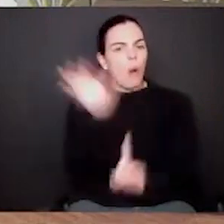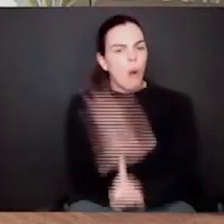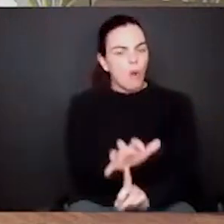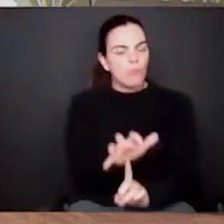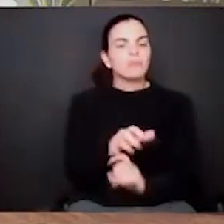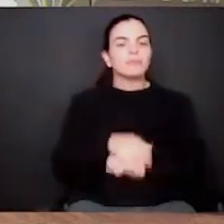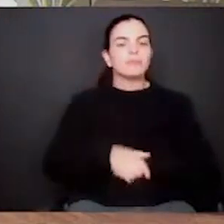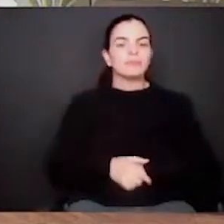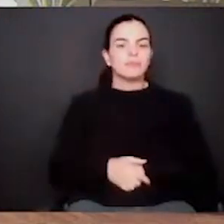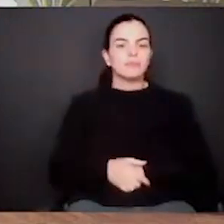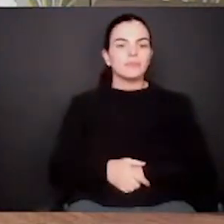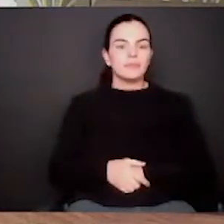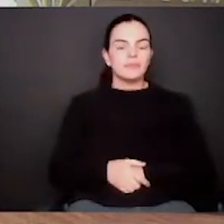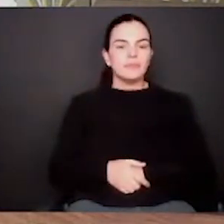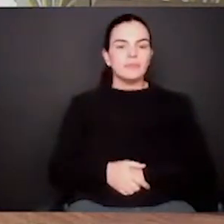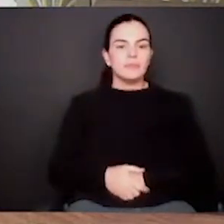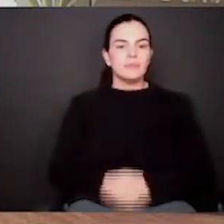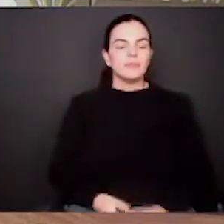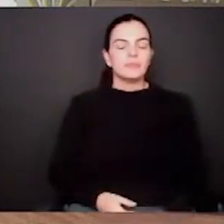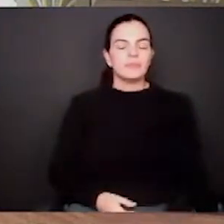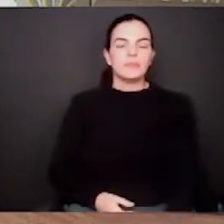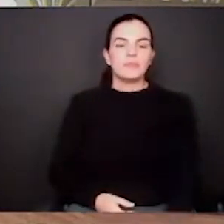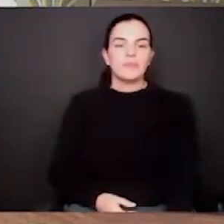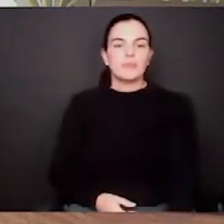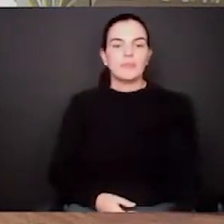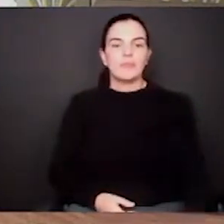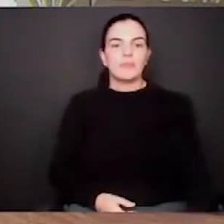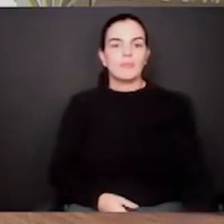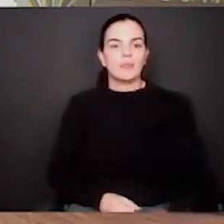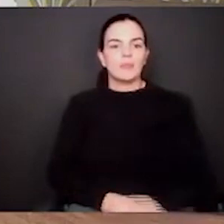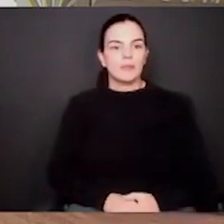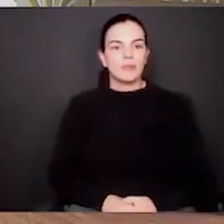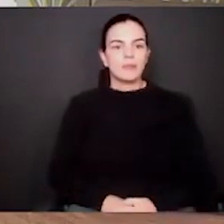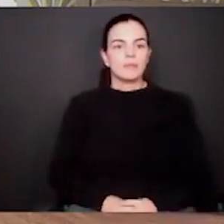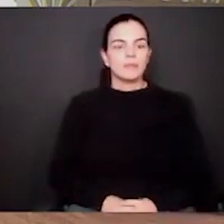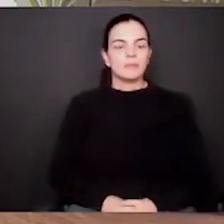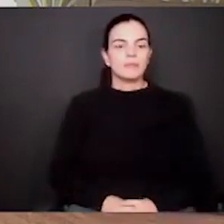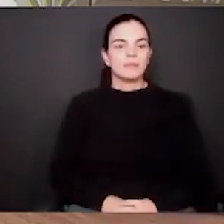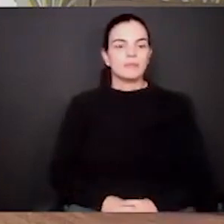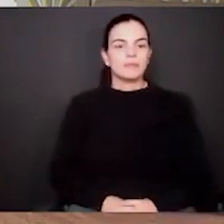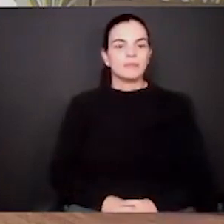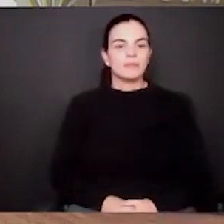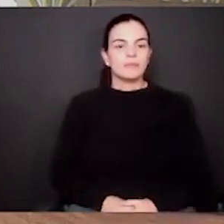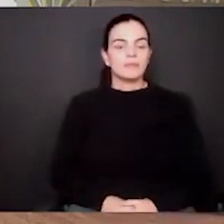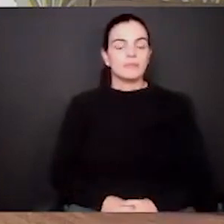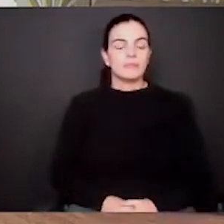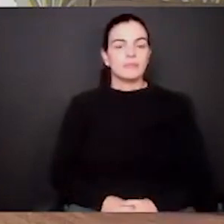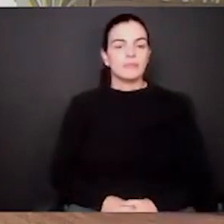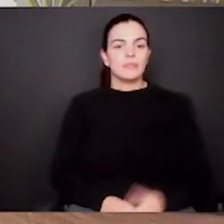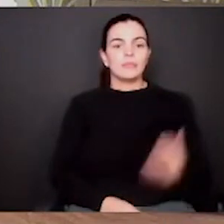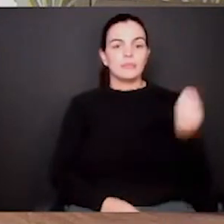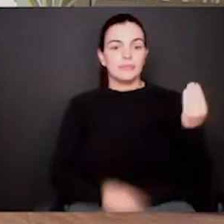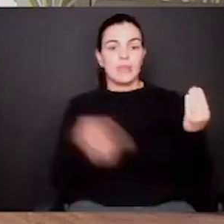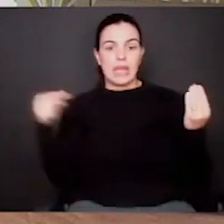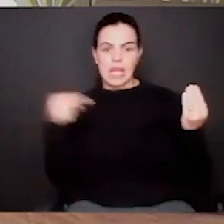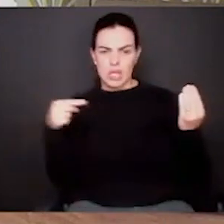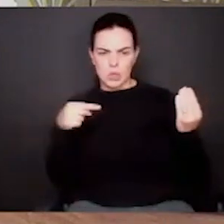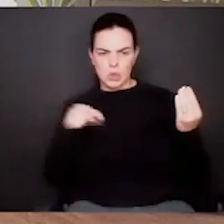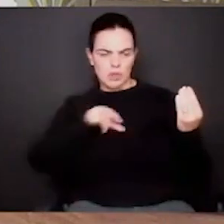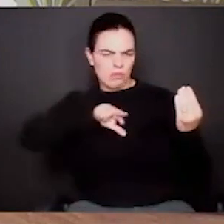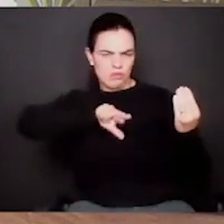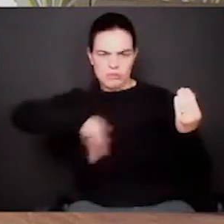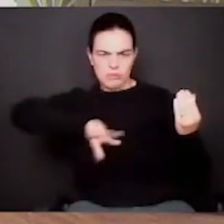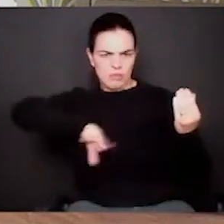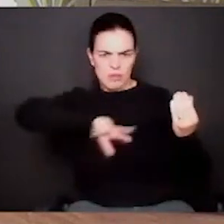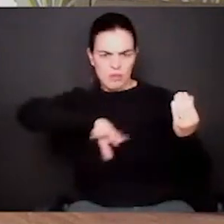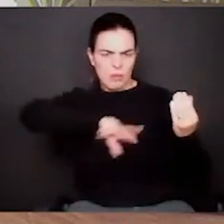Vejam, senhores, que isso aqui não foi invenção nem do marco legal da primeira infância, nem do nosso